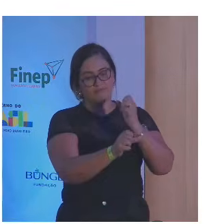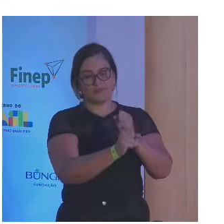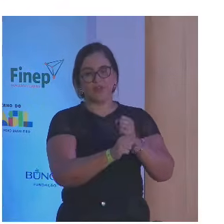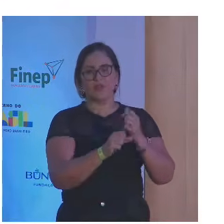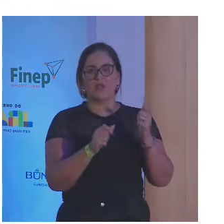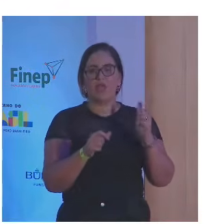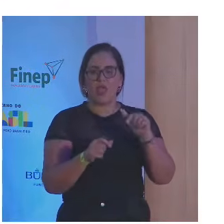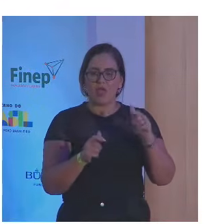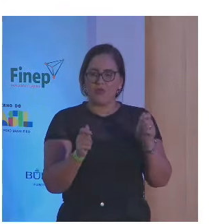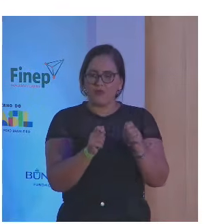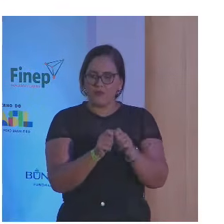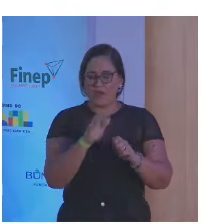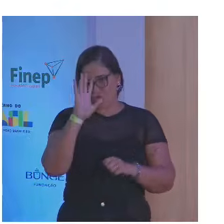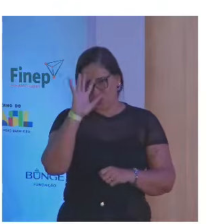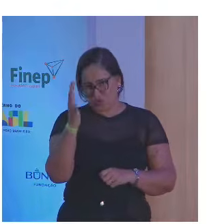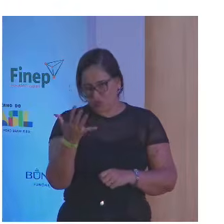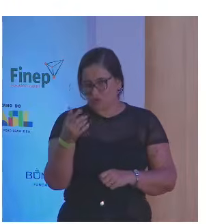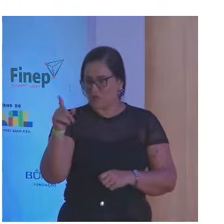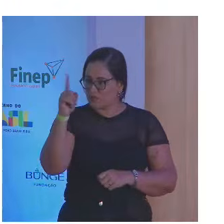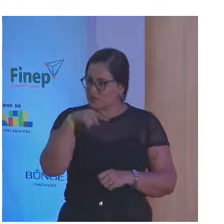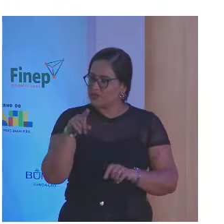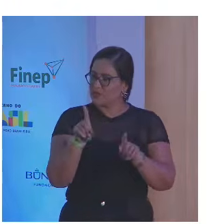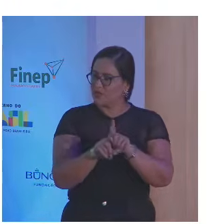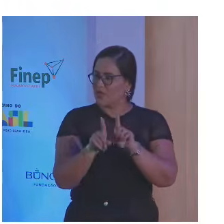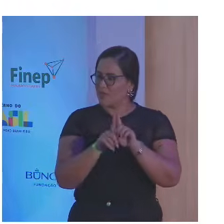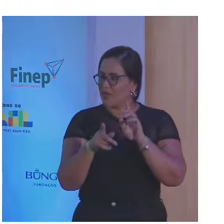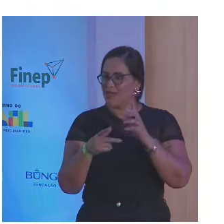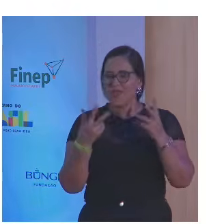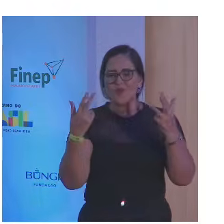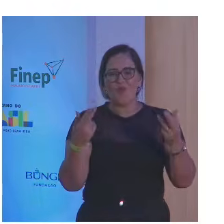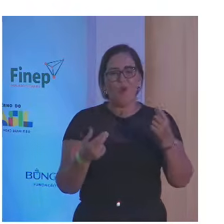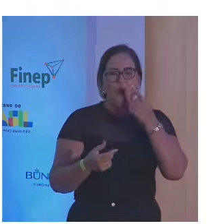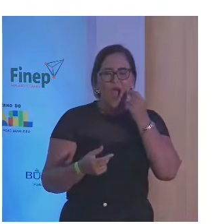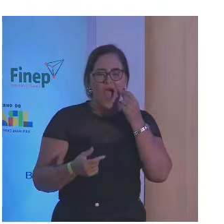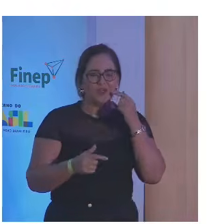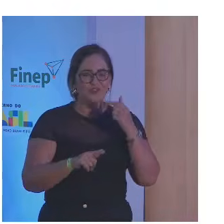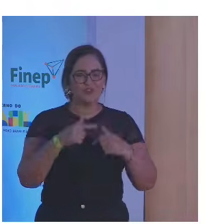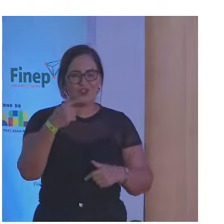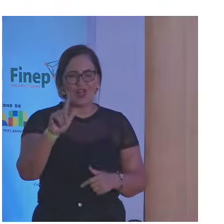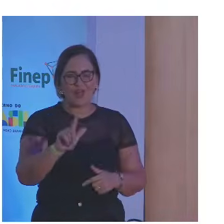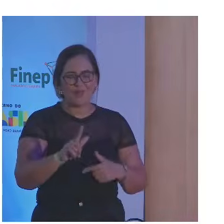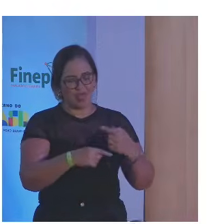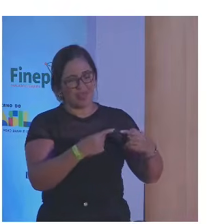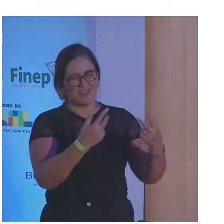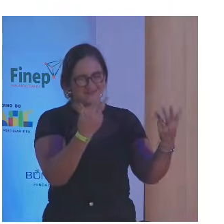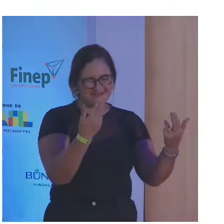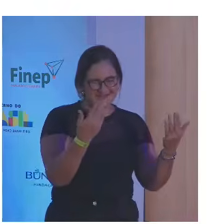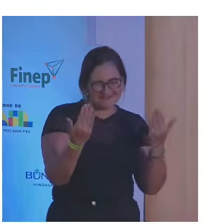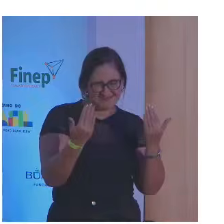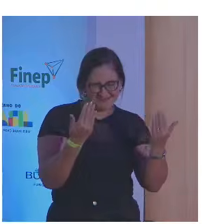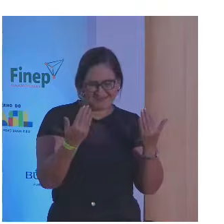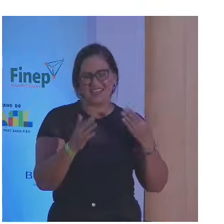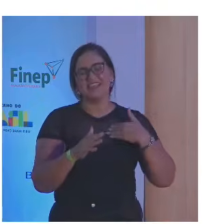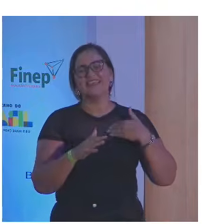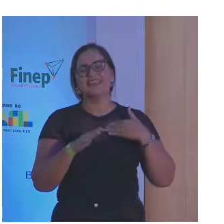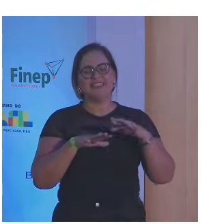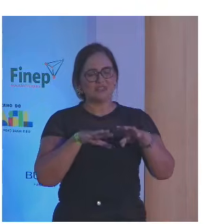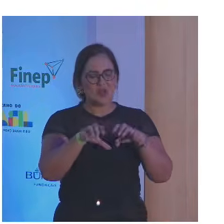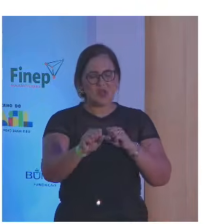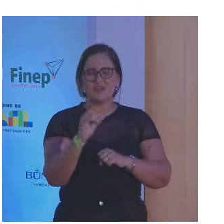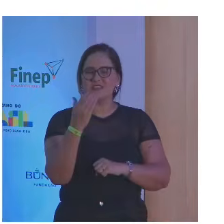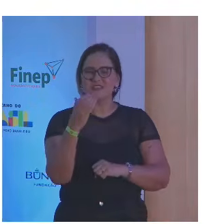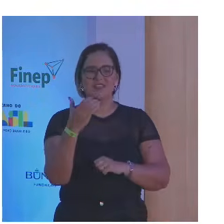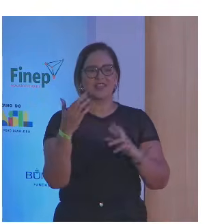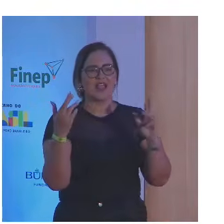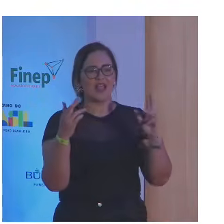reproduzível. Então, vocês também são ratinhos de laboratório para uma área da ciência. E a diplomacia científica, ela analisa